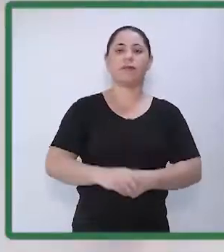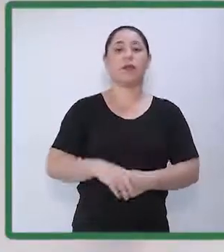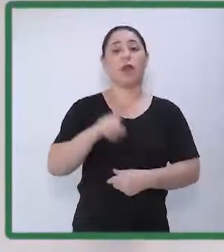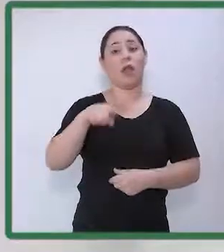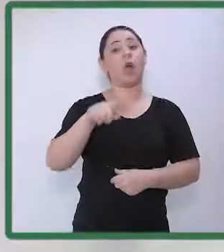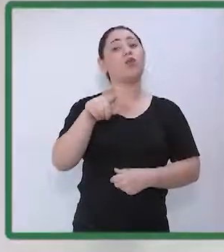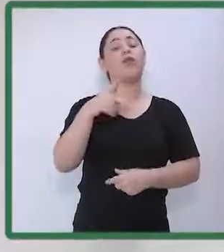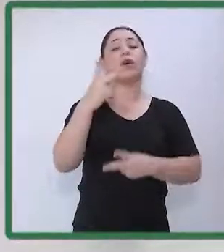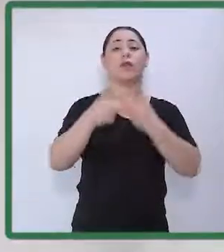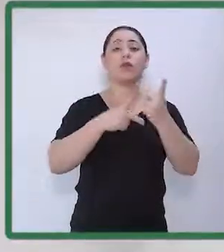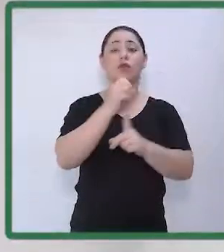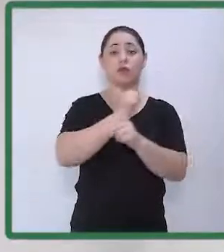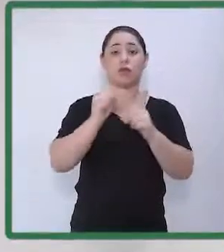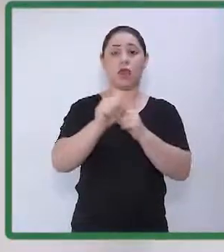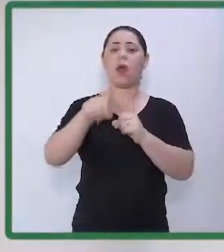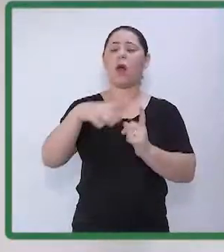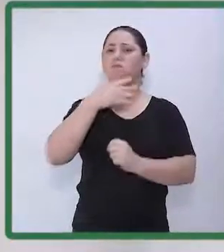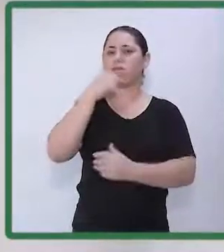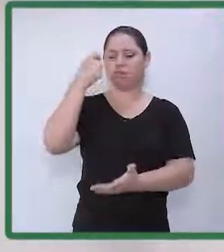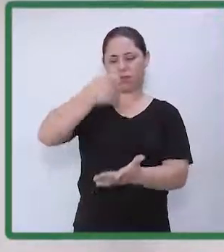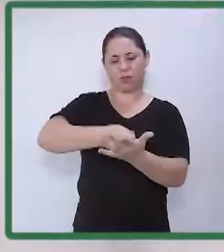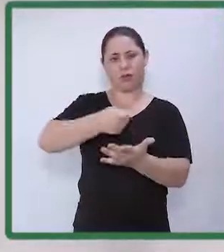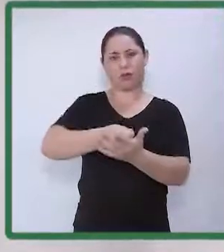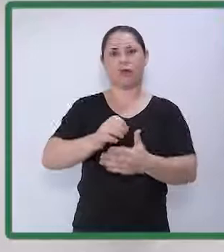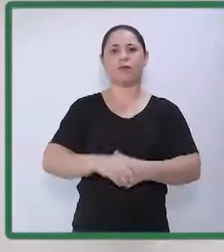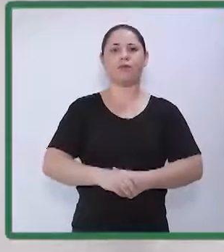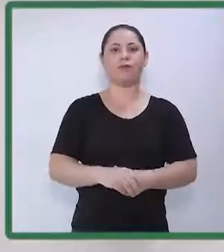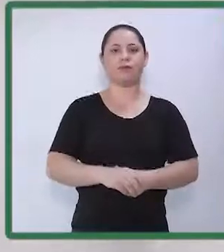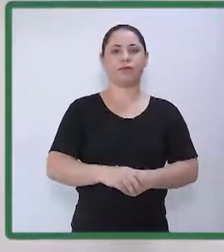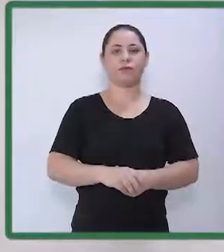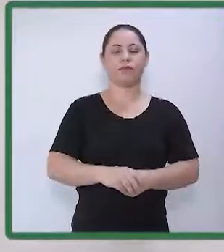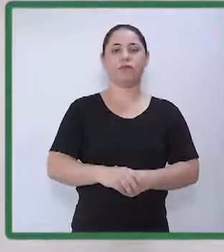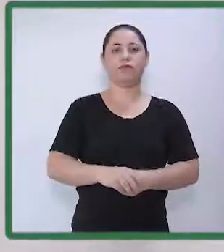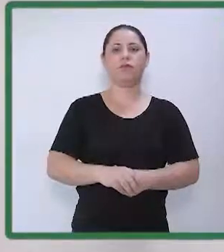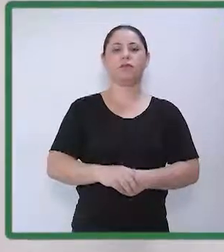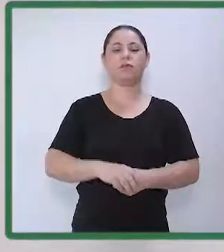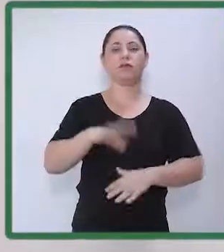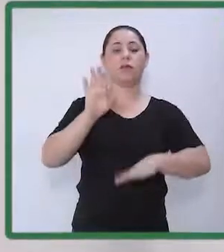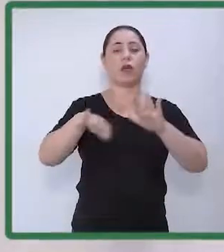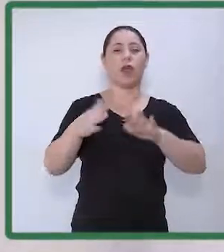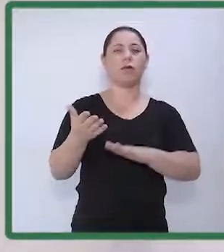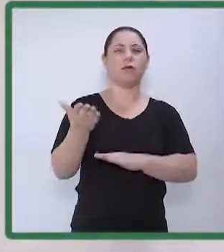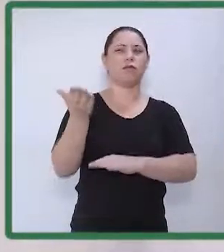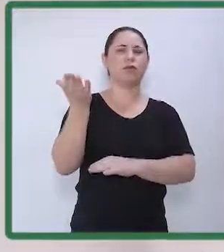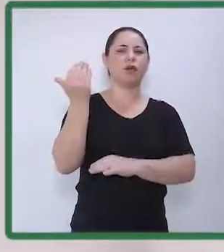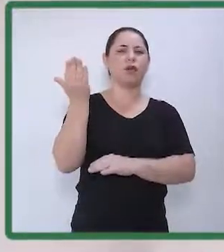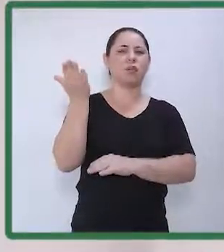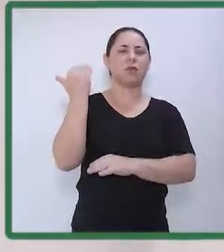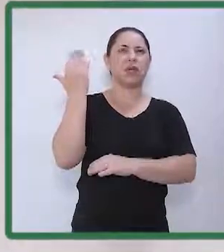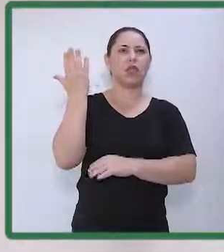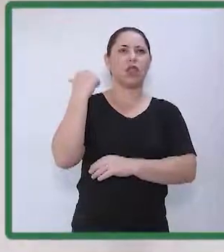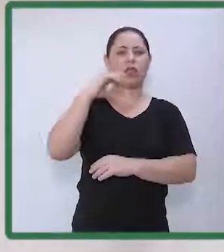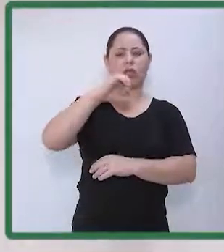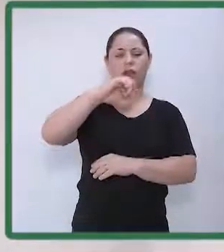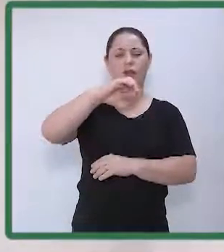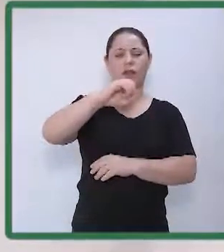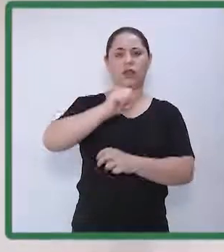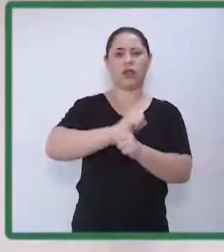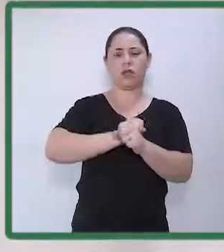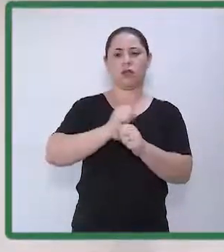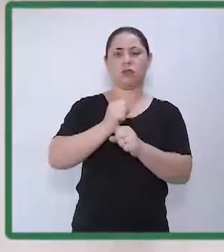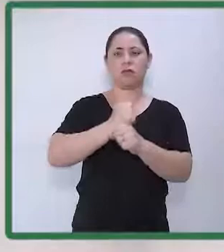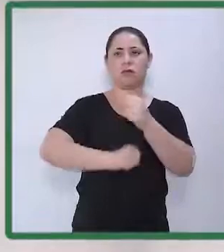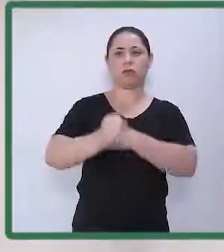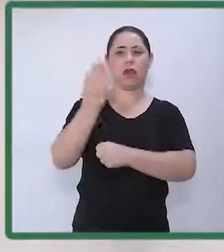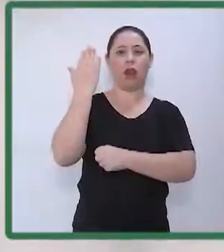falou. A nossa sociedade, ela é uma sociedade machista, né? E que, claro, nós, antes, há 90 anos atrás,